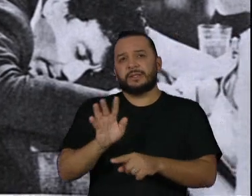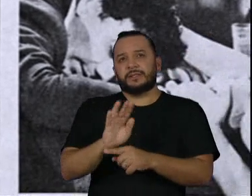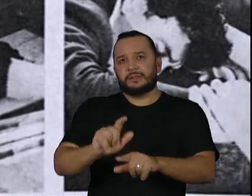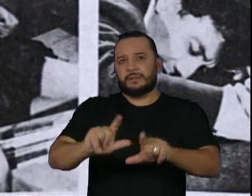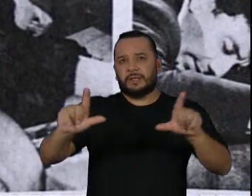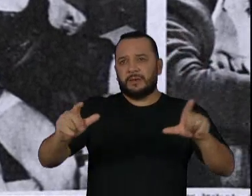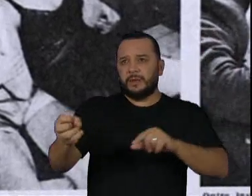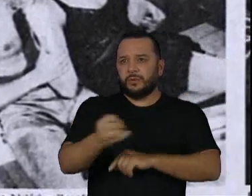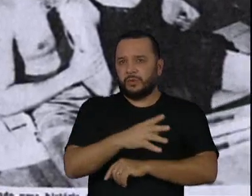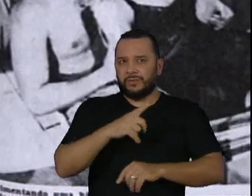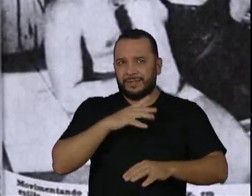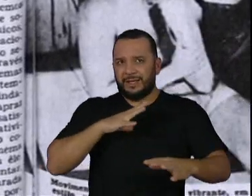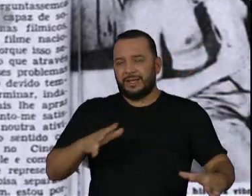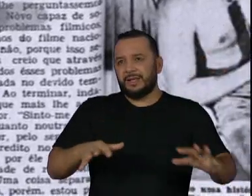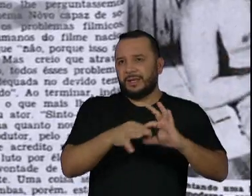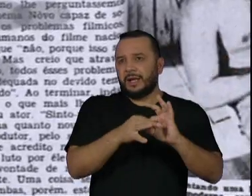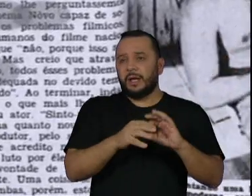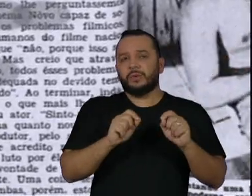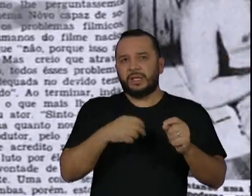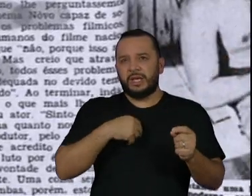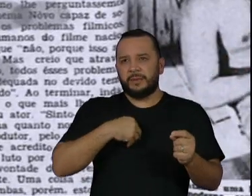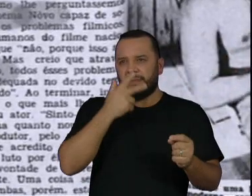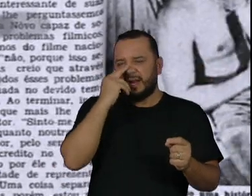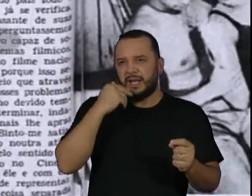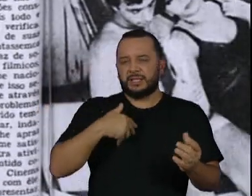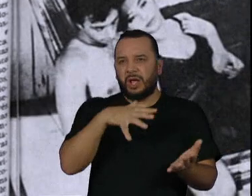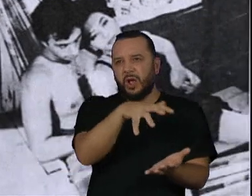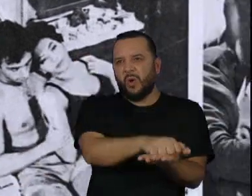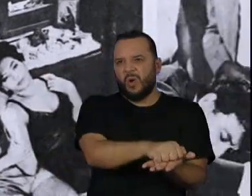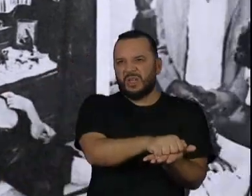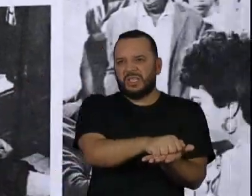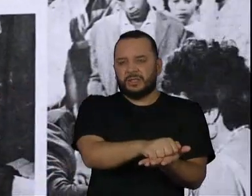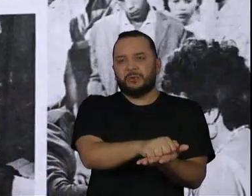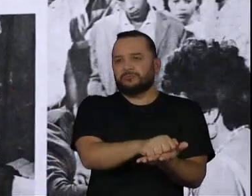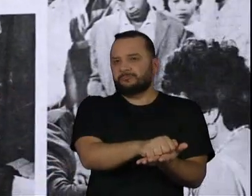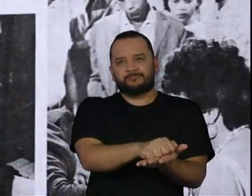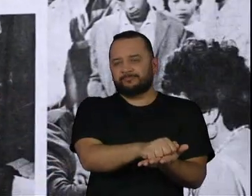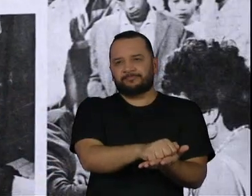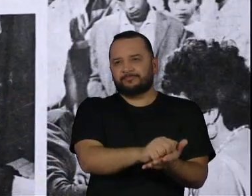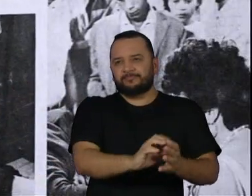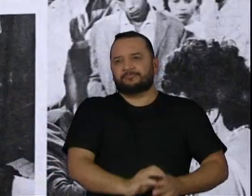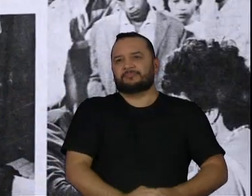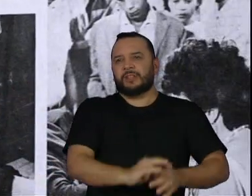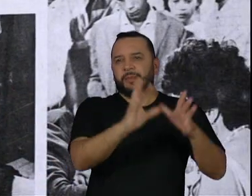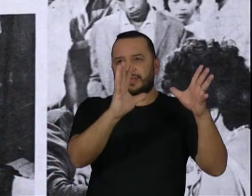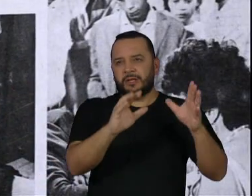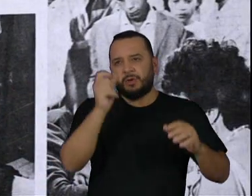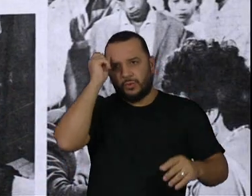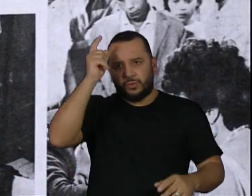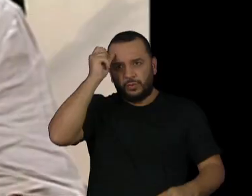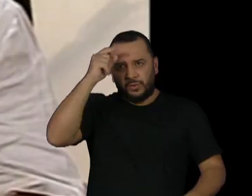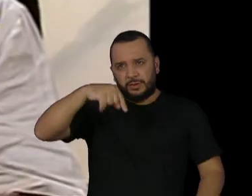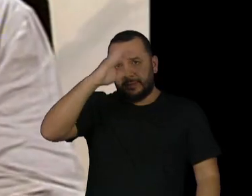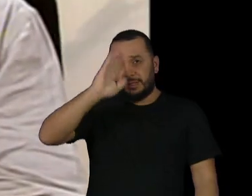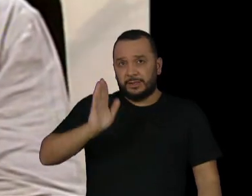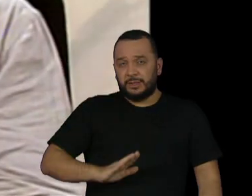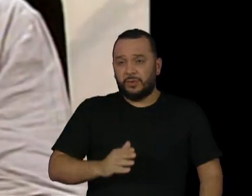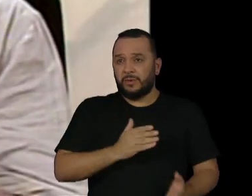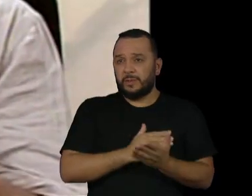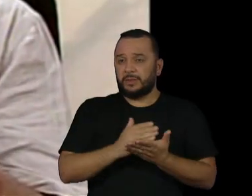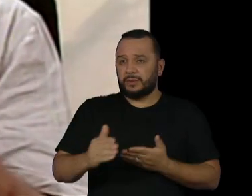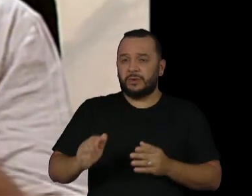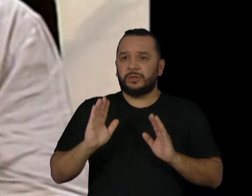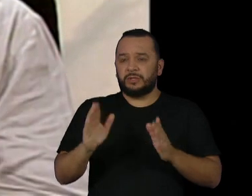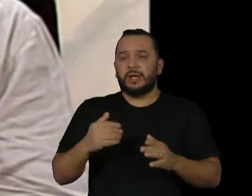todo o processo de descolonização da cultura brasileira, iniciado na Semana de Arte Moderna. Houve um tempo que